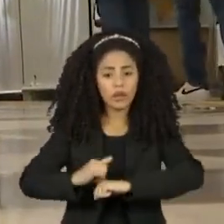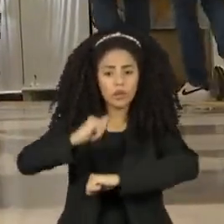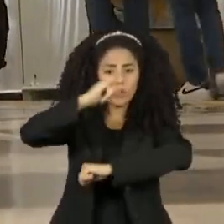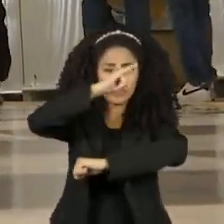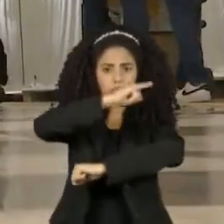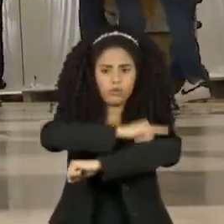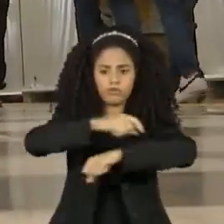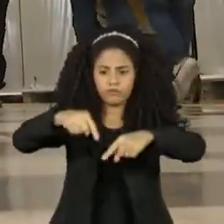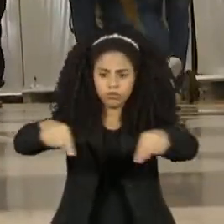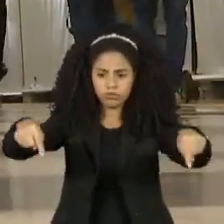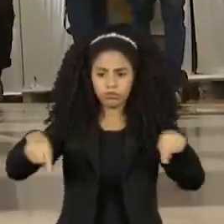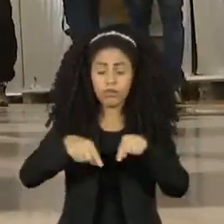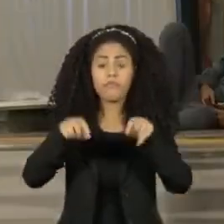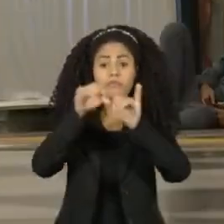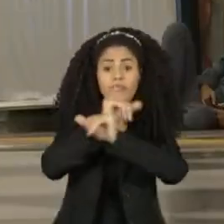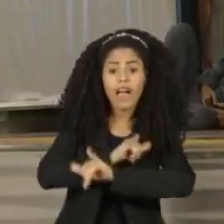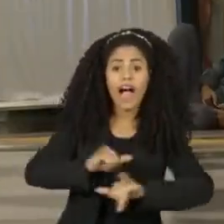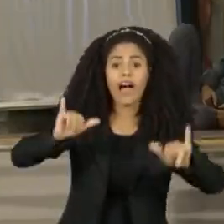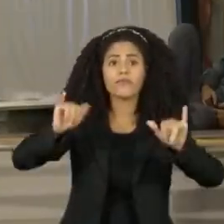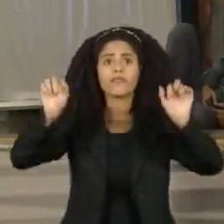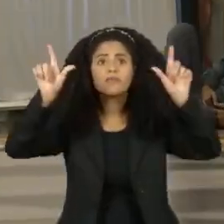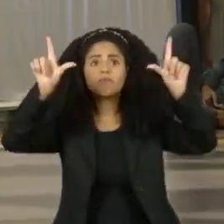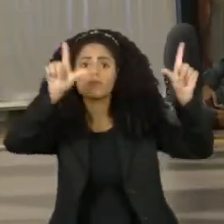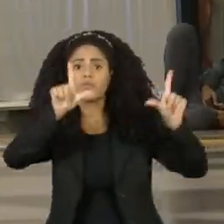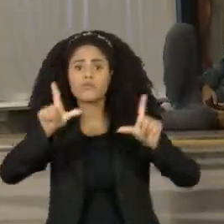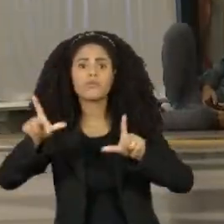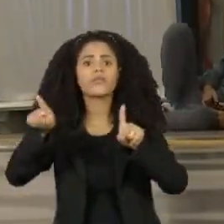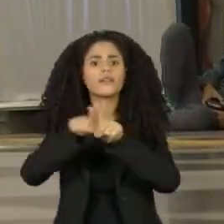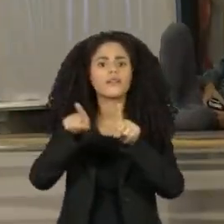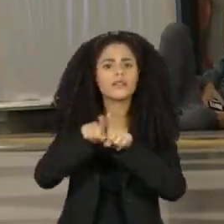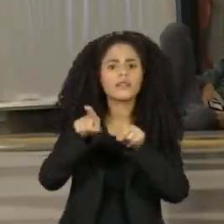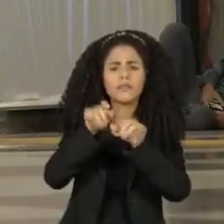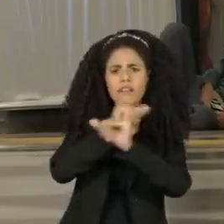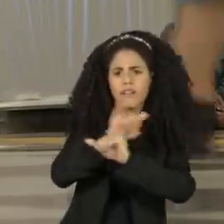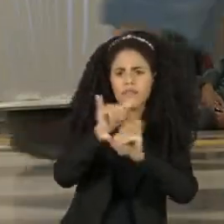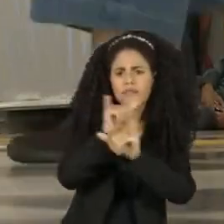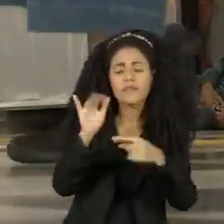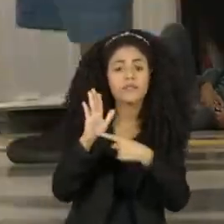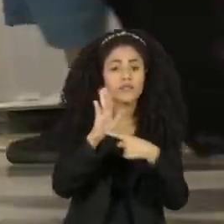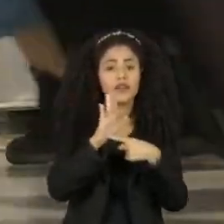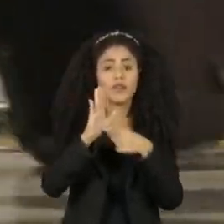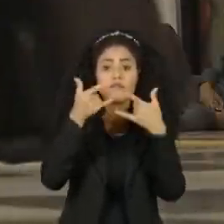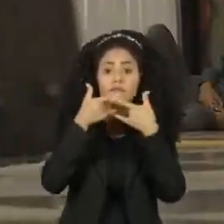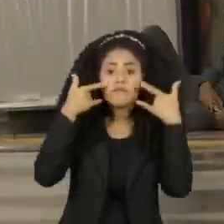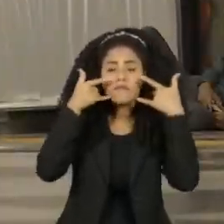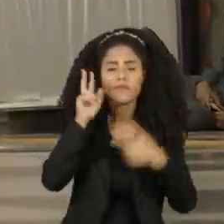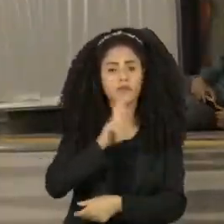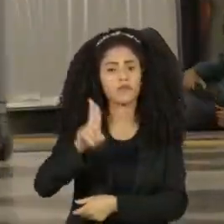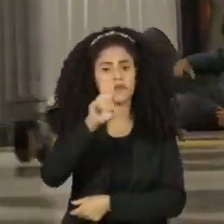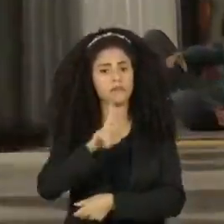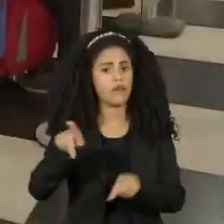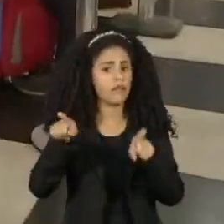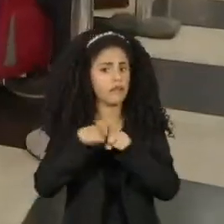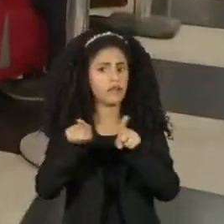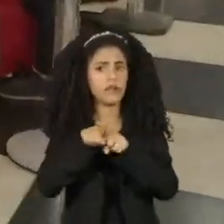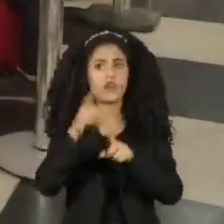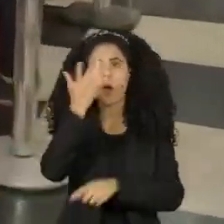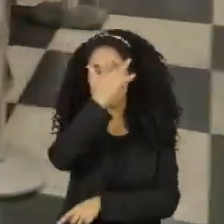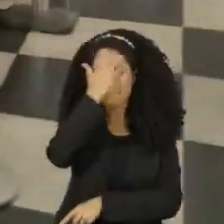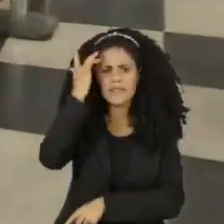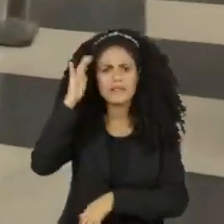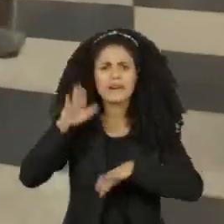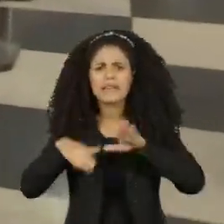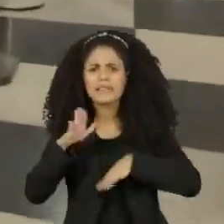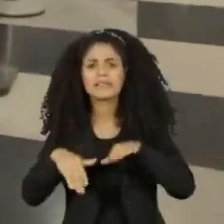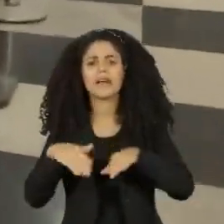devem colocar avisos sonoros com recomendação sobre o uso da máscara, em especial por pessoas